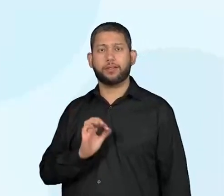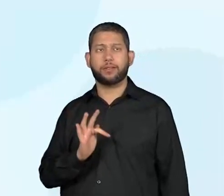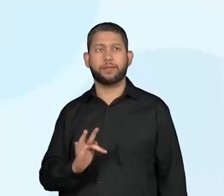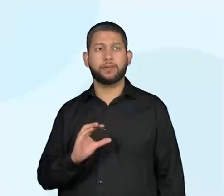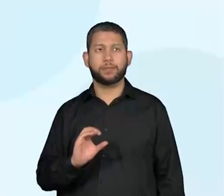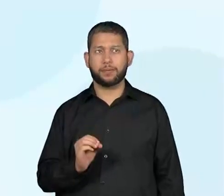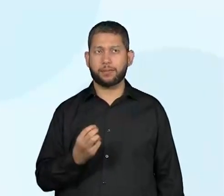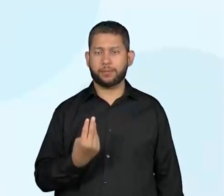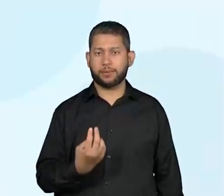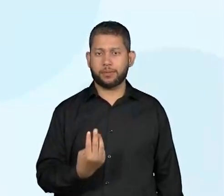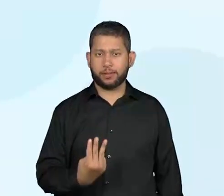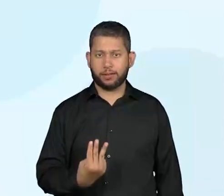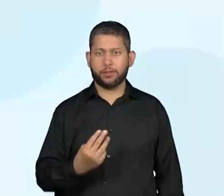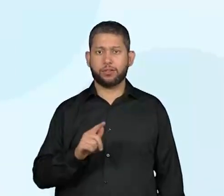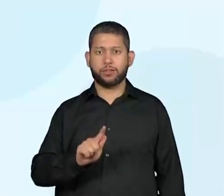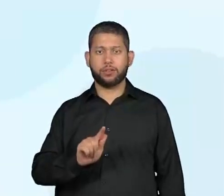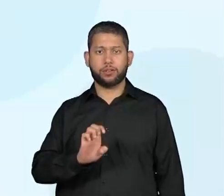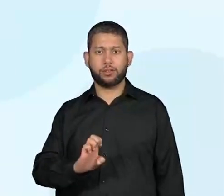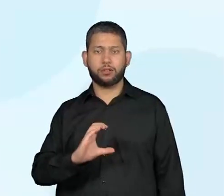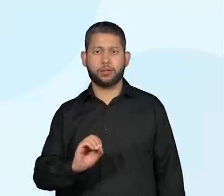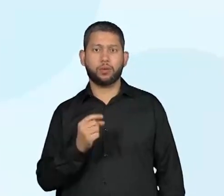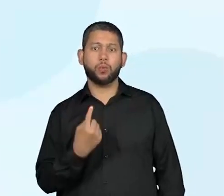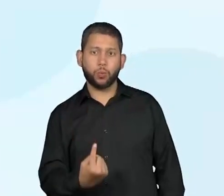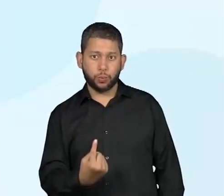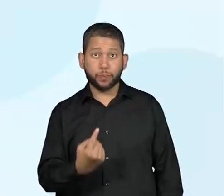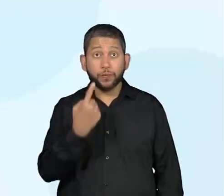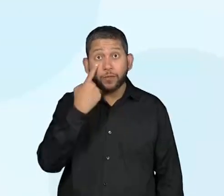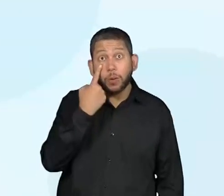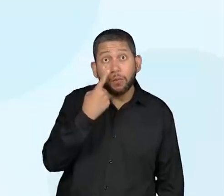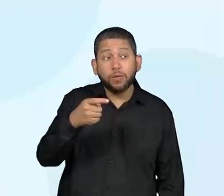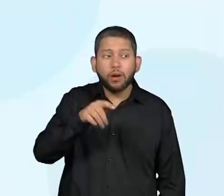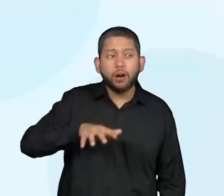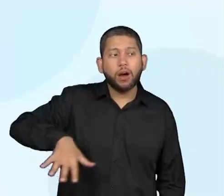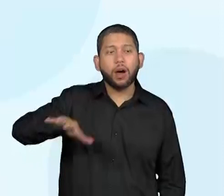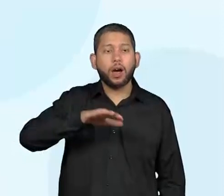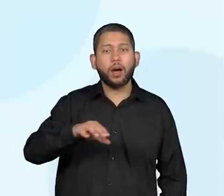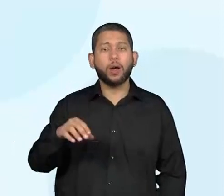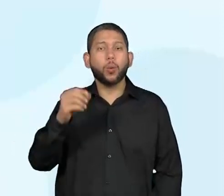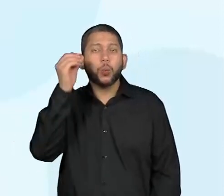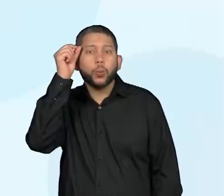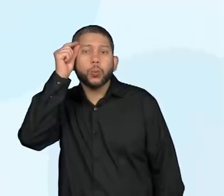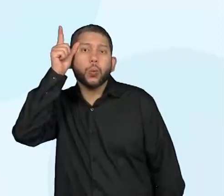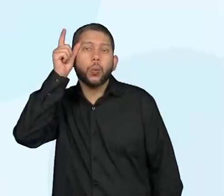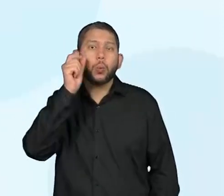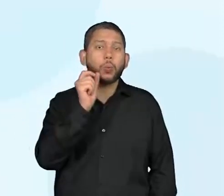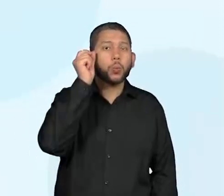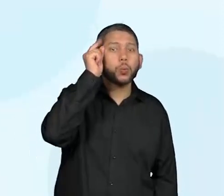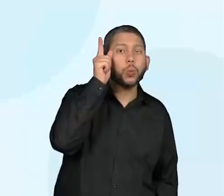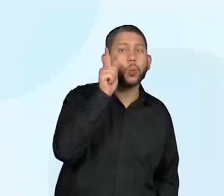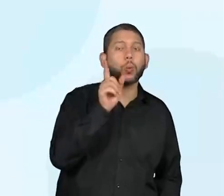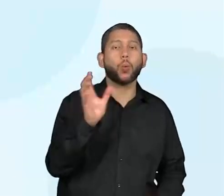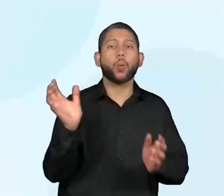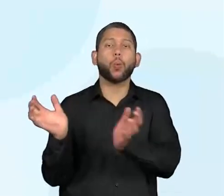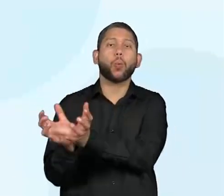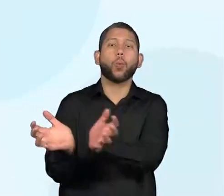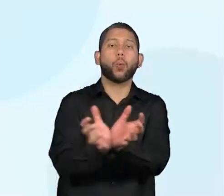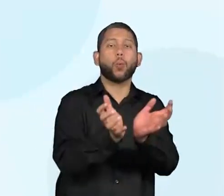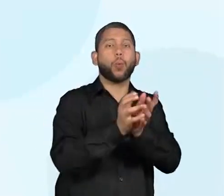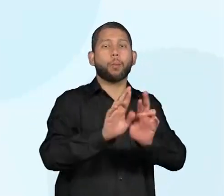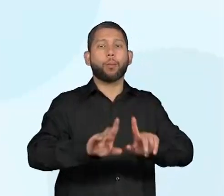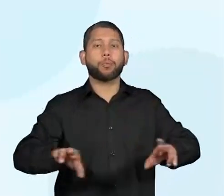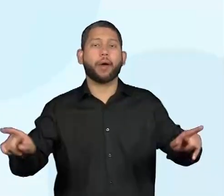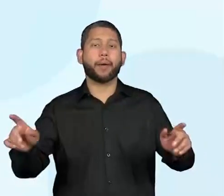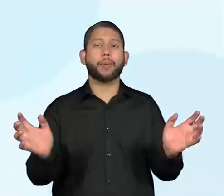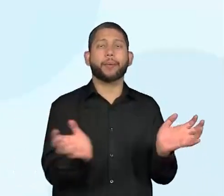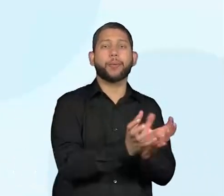F03-GE01, identificar e comparar alguns aspectos culturais dos grupos sociais, povos indígenas,